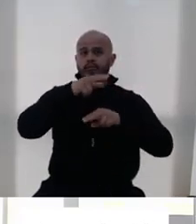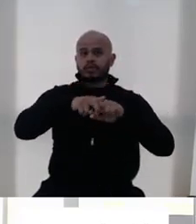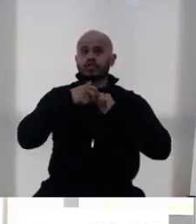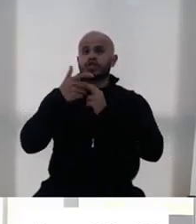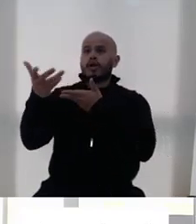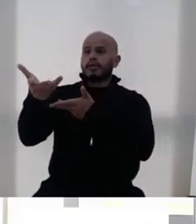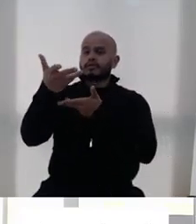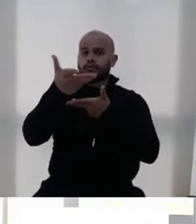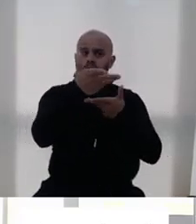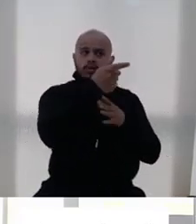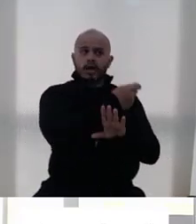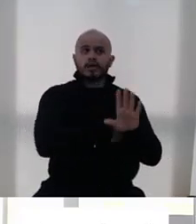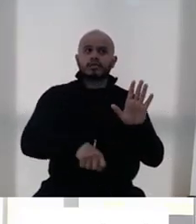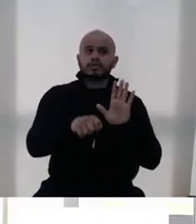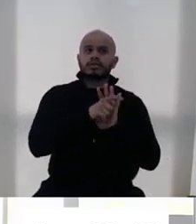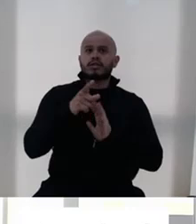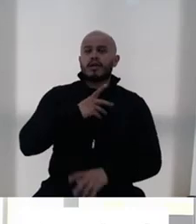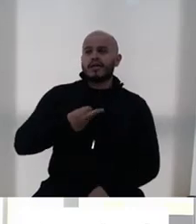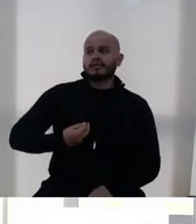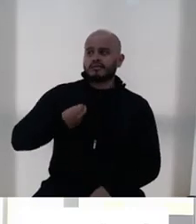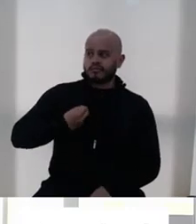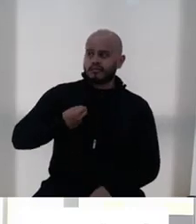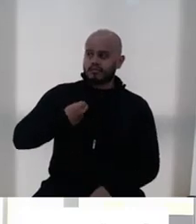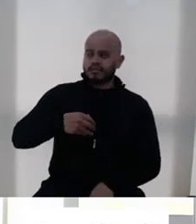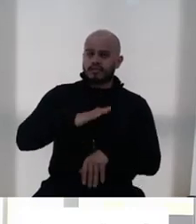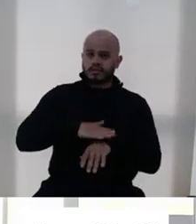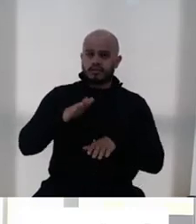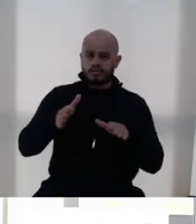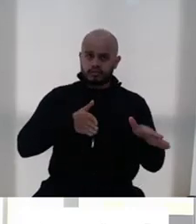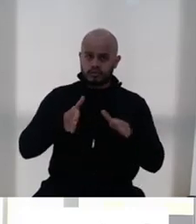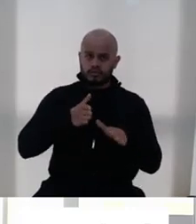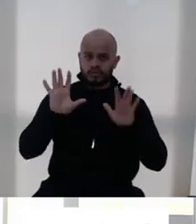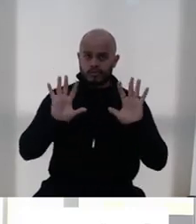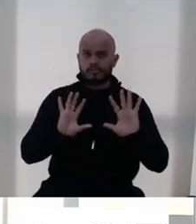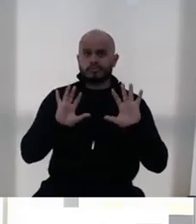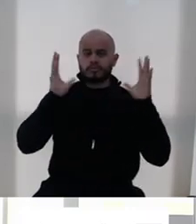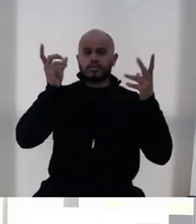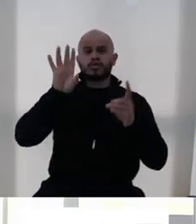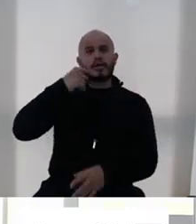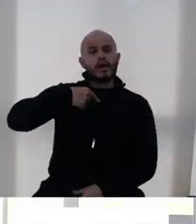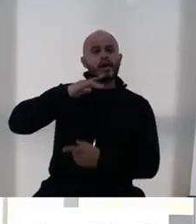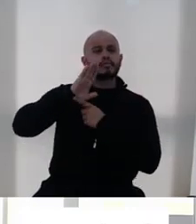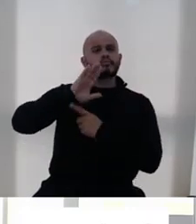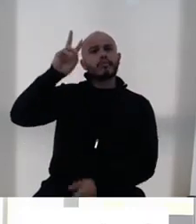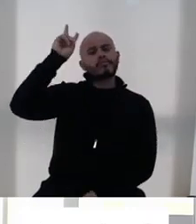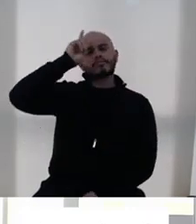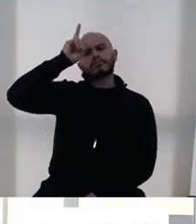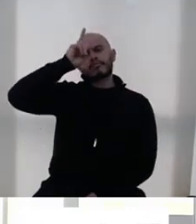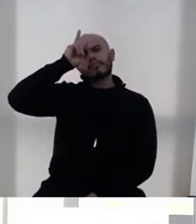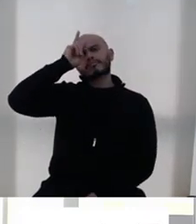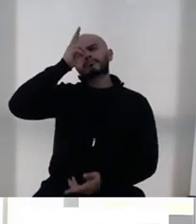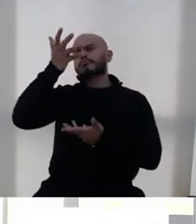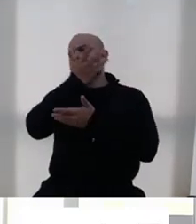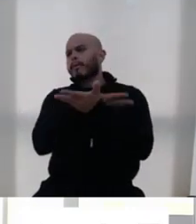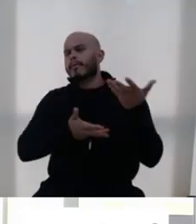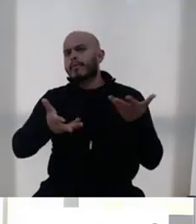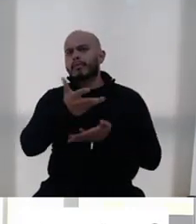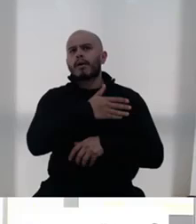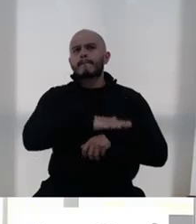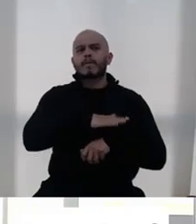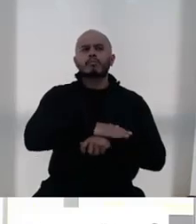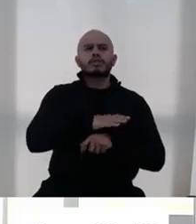nossos associados e associadas para estarem conosco neste momento festivo. Vamos brindar, relembrar nossas conquistas e compartilhar momentos de alegria e